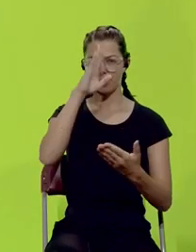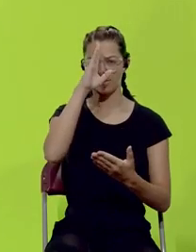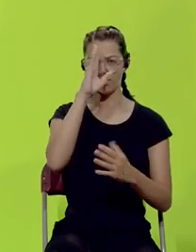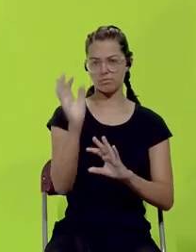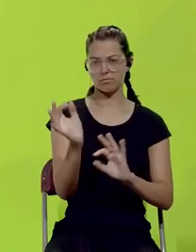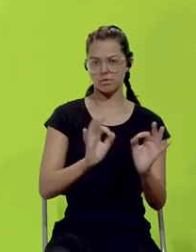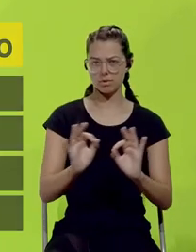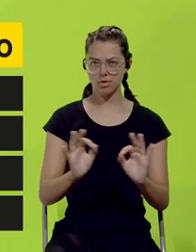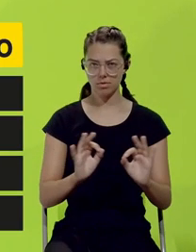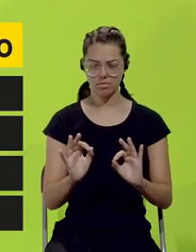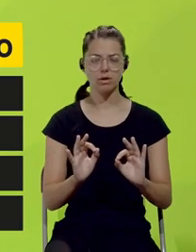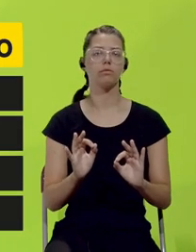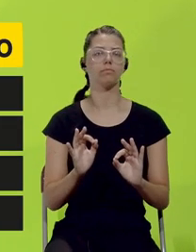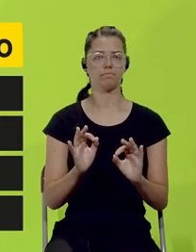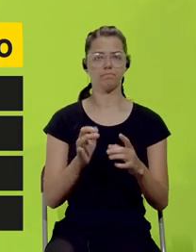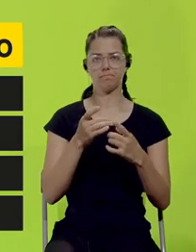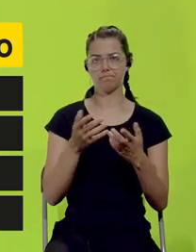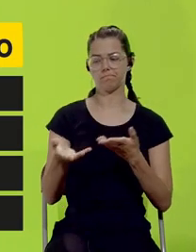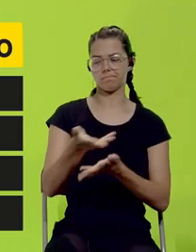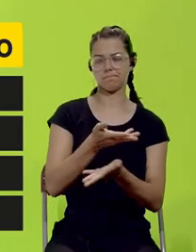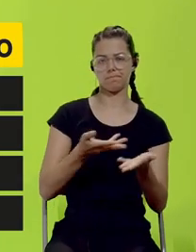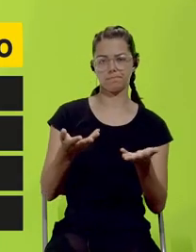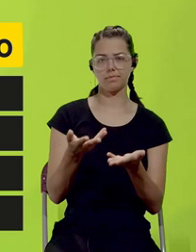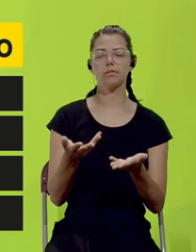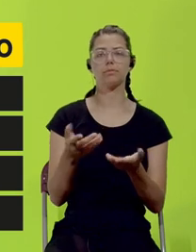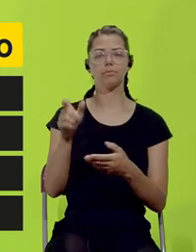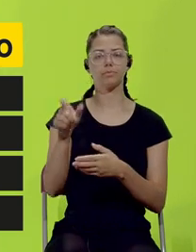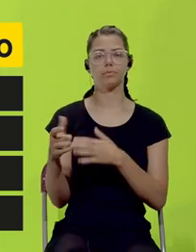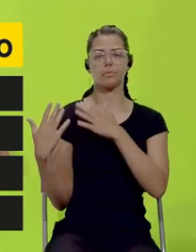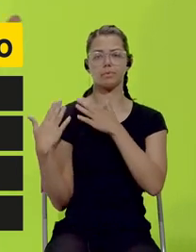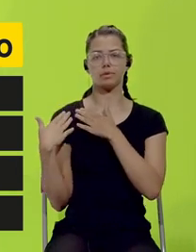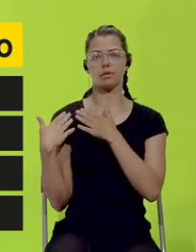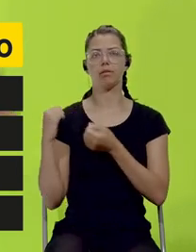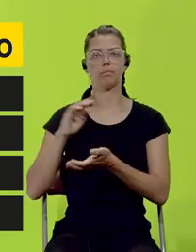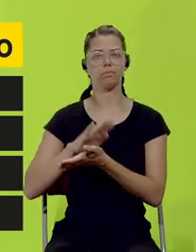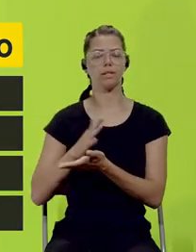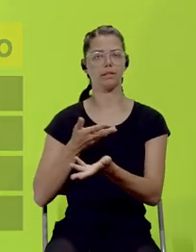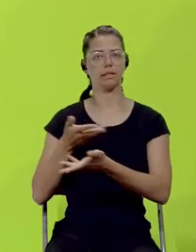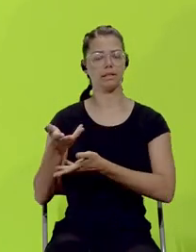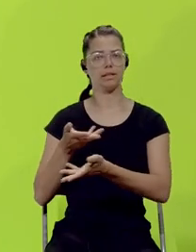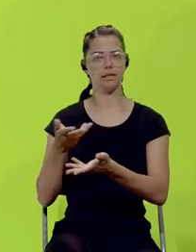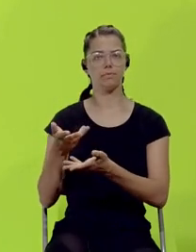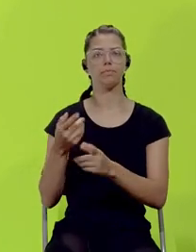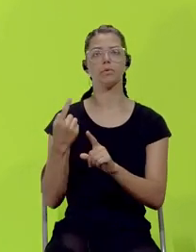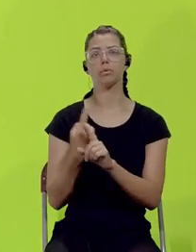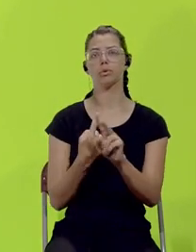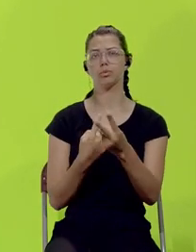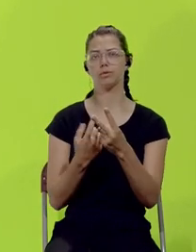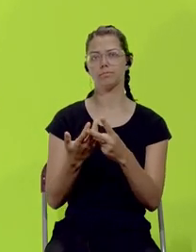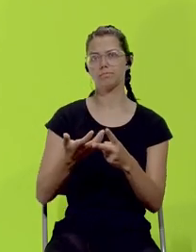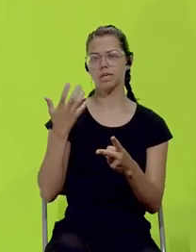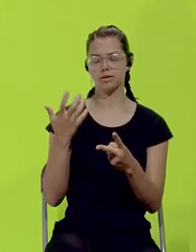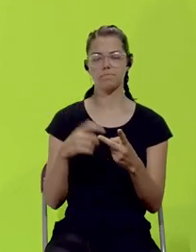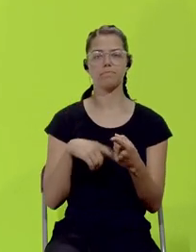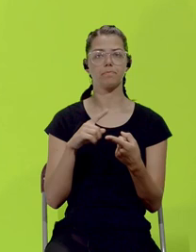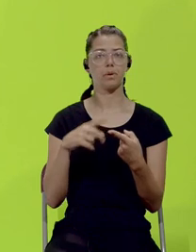preparatório, para esta sessão, em conversa com o responsável editorial, salientaram-se dois dados.